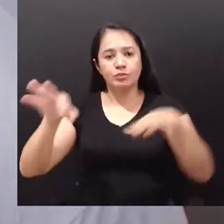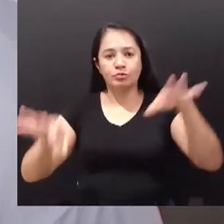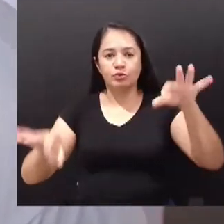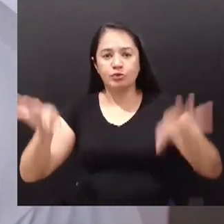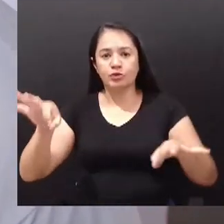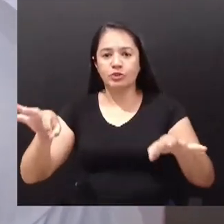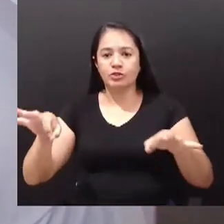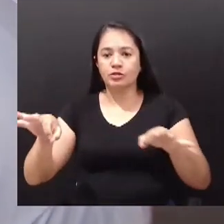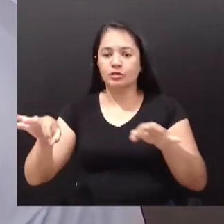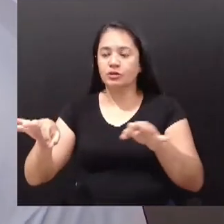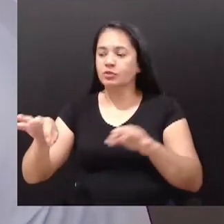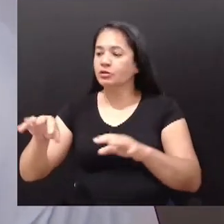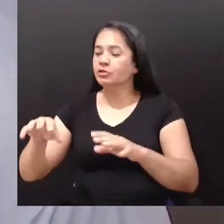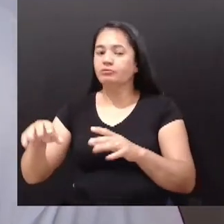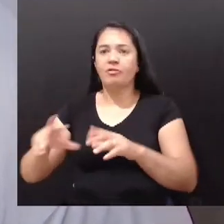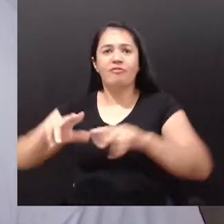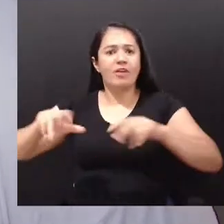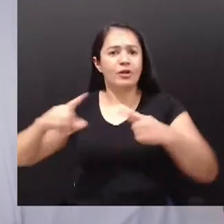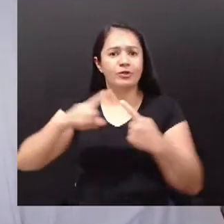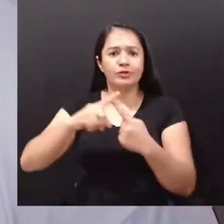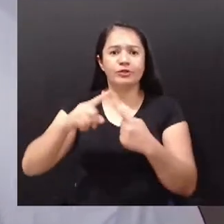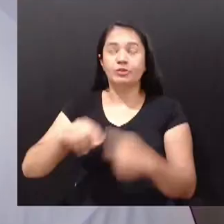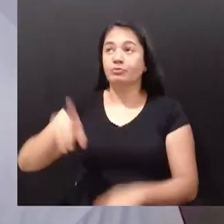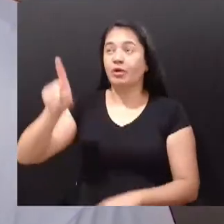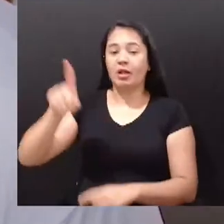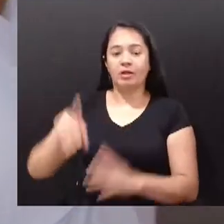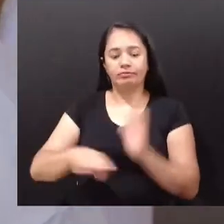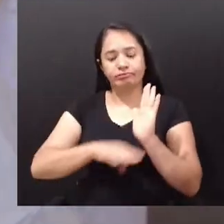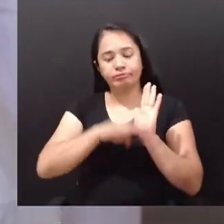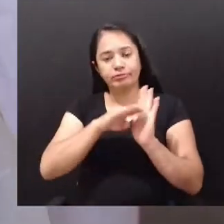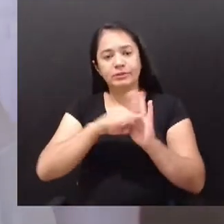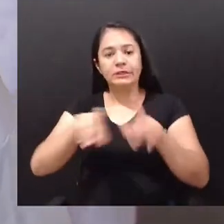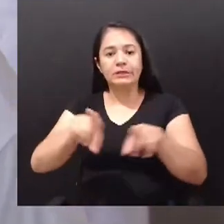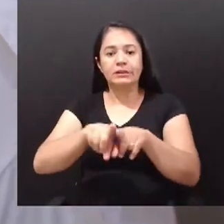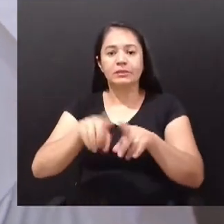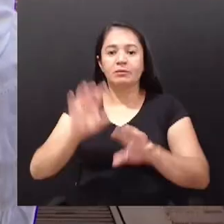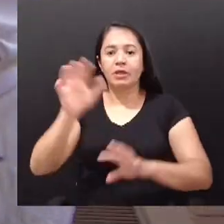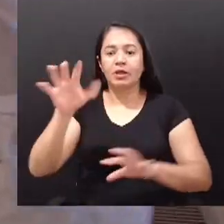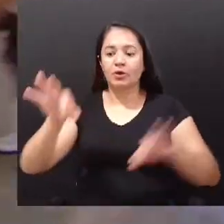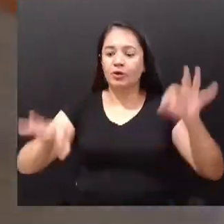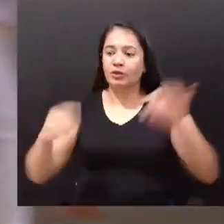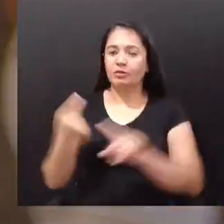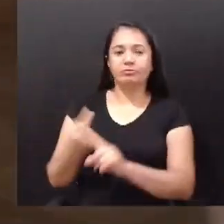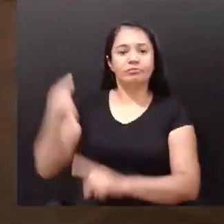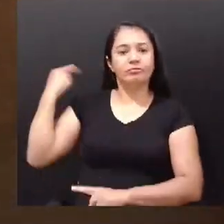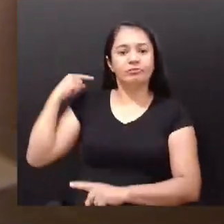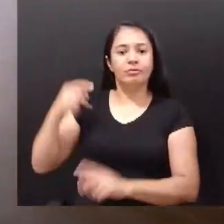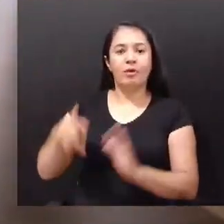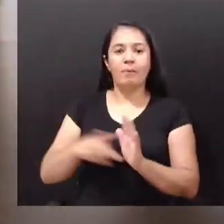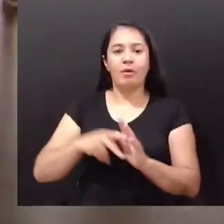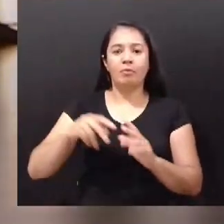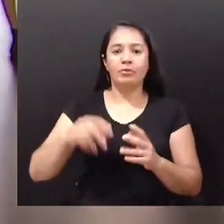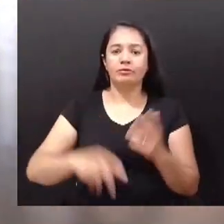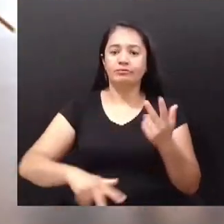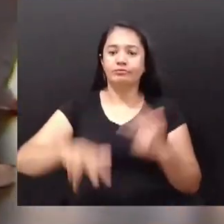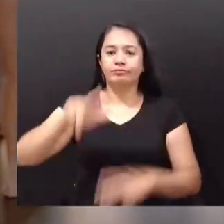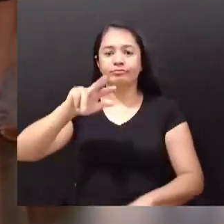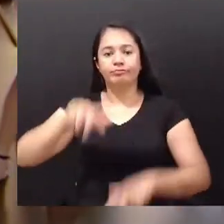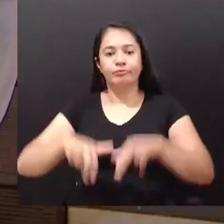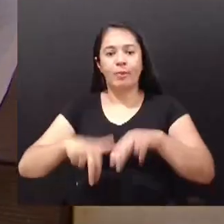Transmoras, que está acontecendo no segundo andar do PB, e também está acontecendo a oficina aqui atrás de mim, que é a oficina de capoeira. Entre as atividades, o